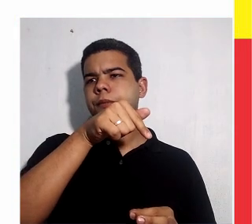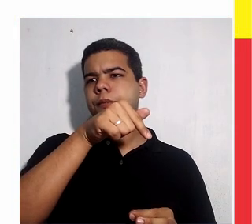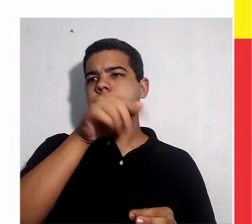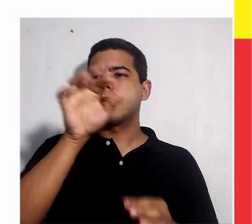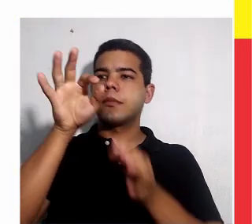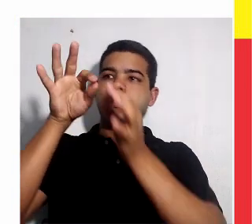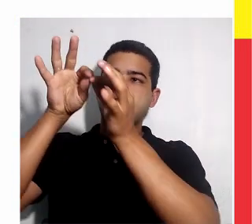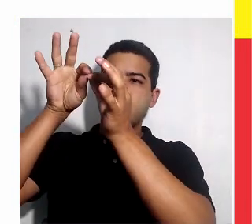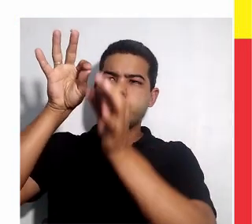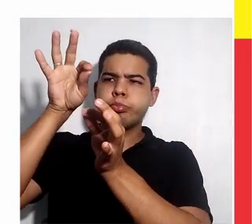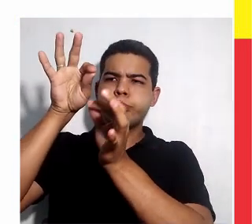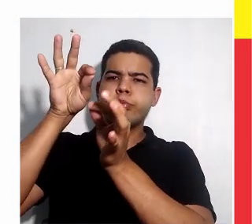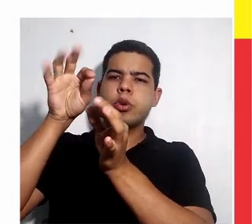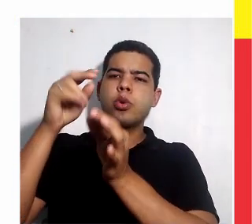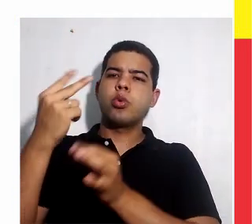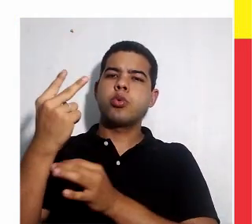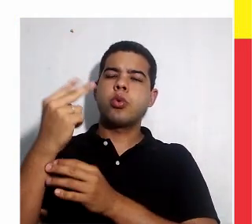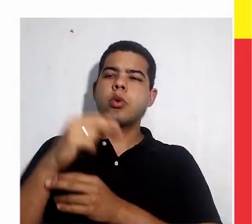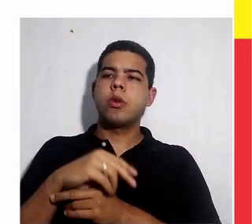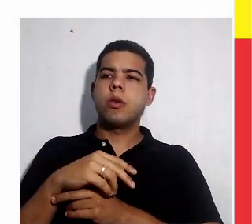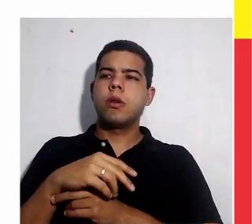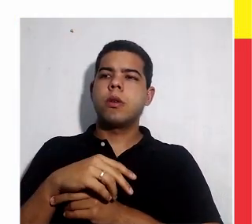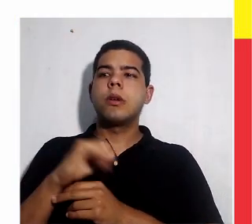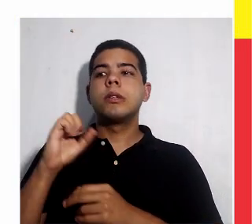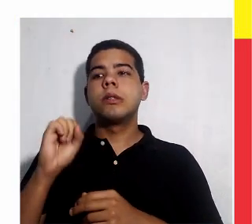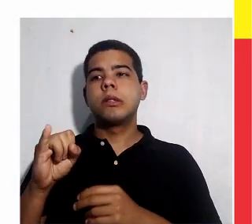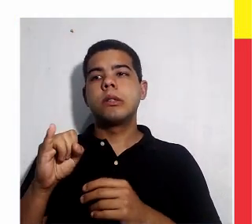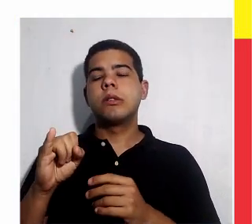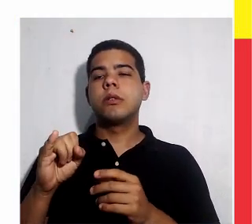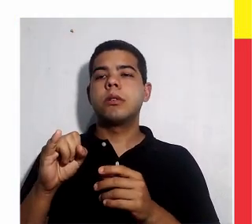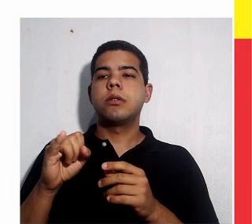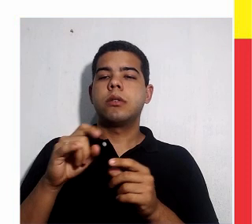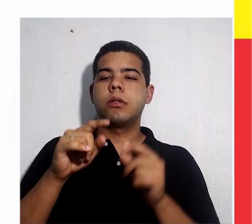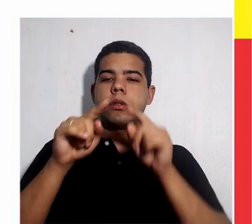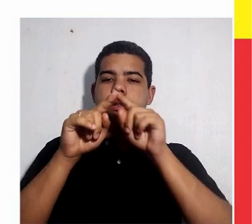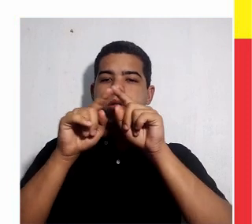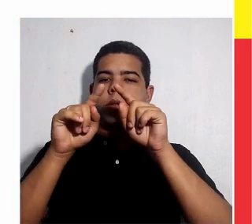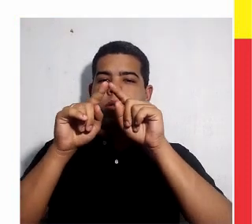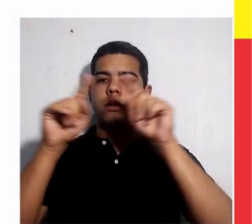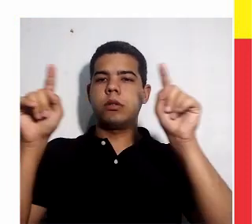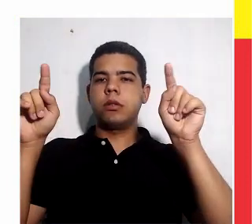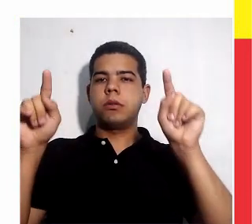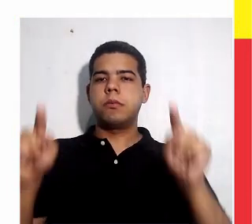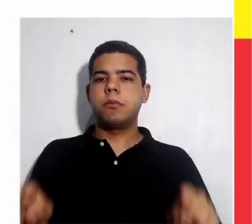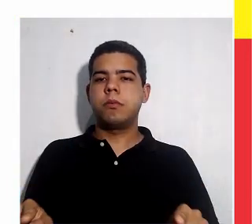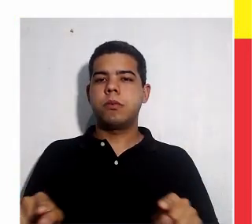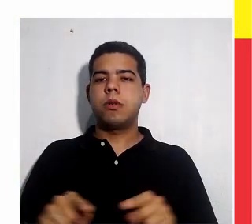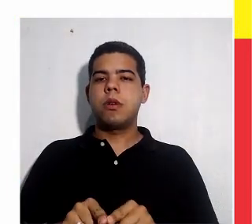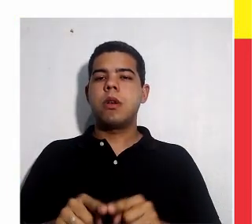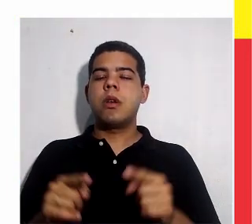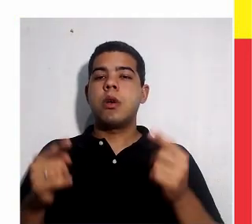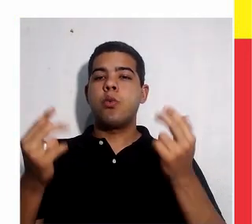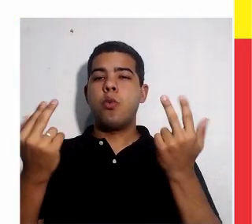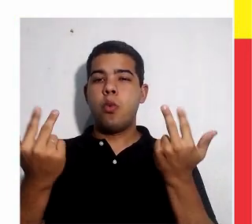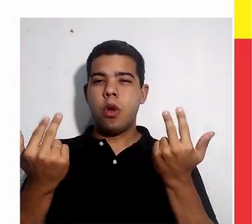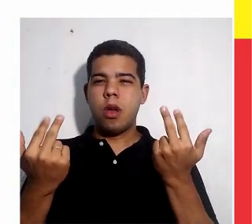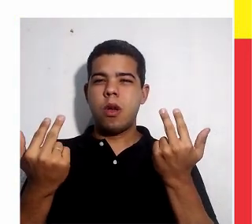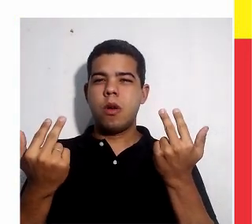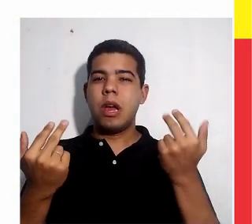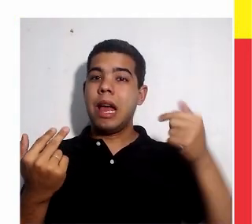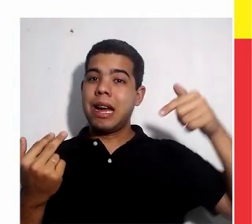outro, o que eu sei são 2 metros. Mas se é um retângulo, os lados são paralelos e iguais, opostos,